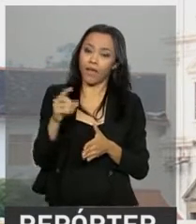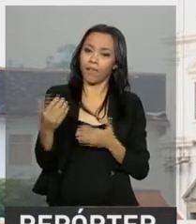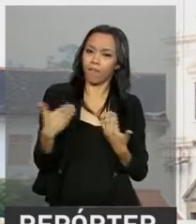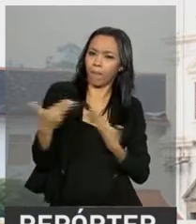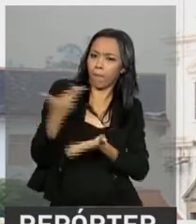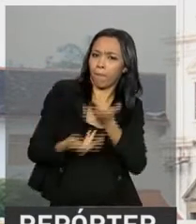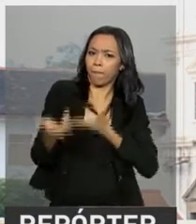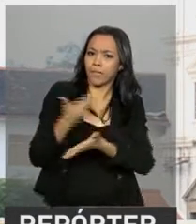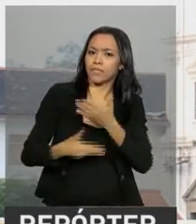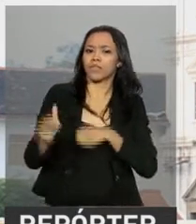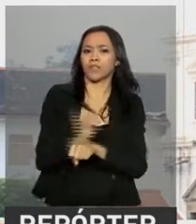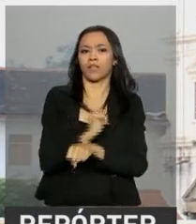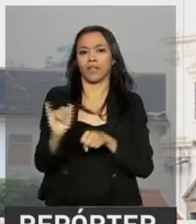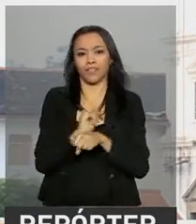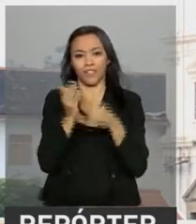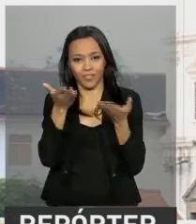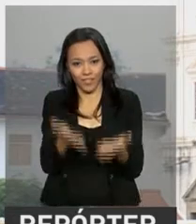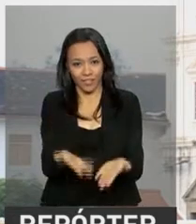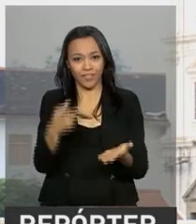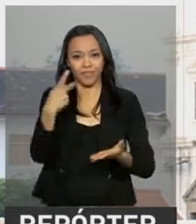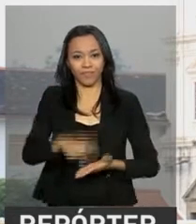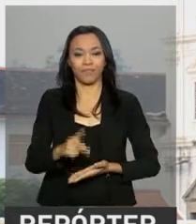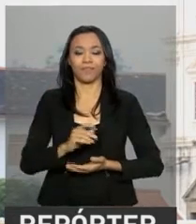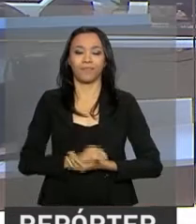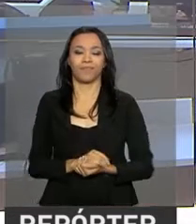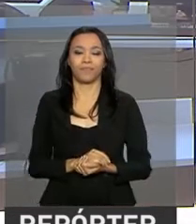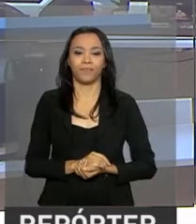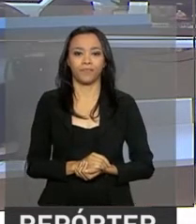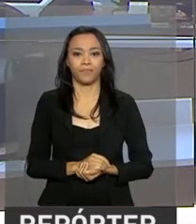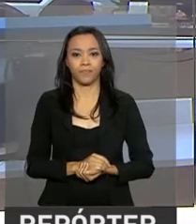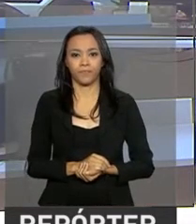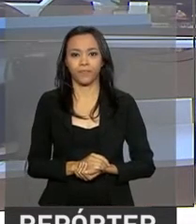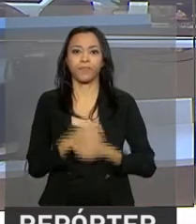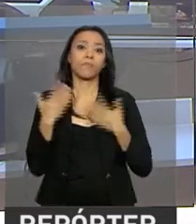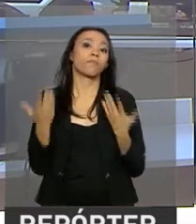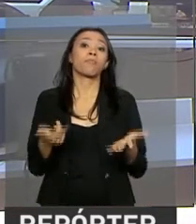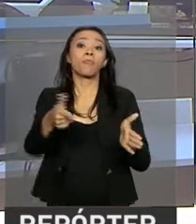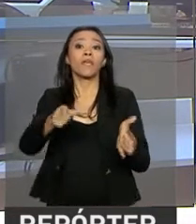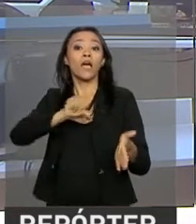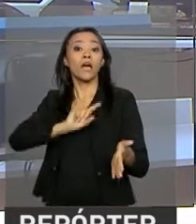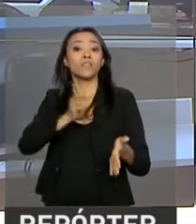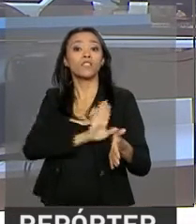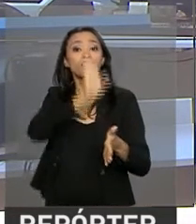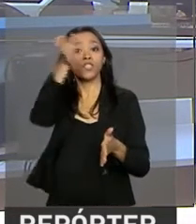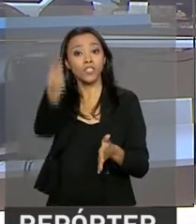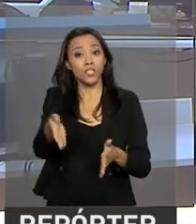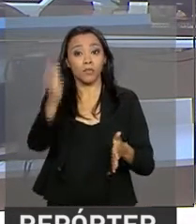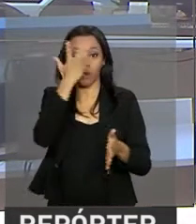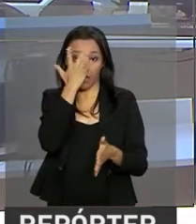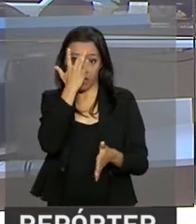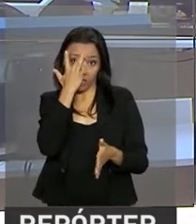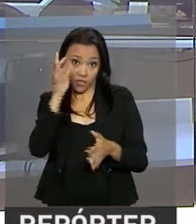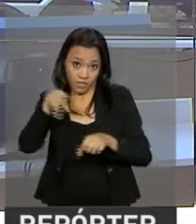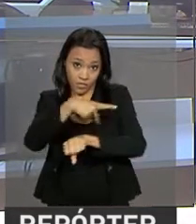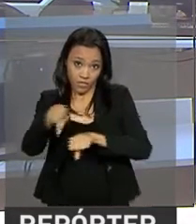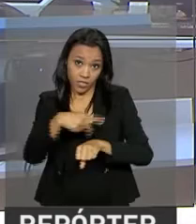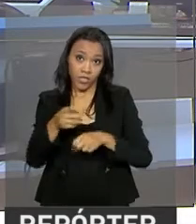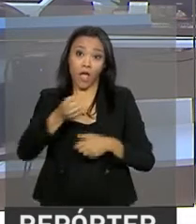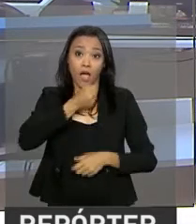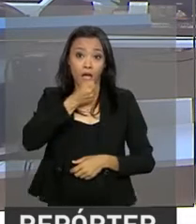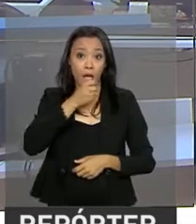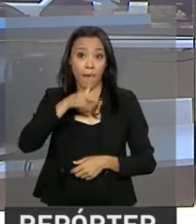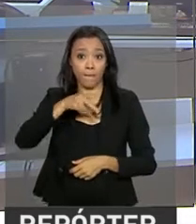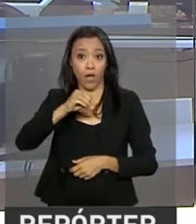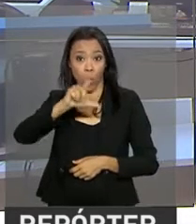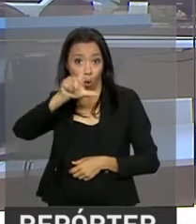de goa na índia paula de hoje e antes de ir para a índia onde acabamos de ver lá a repórter paula de